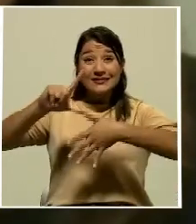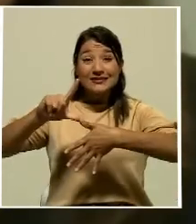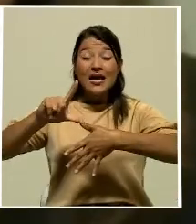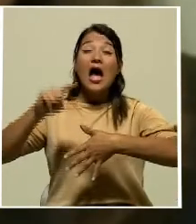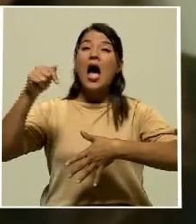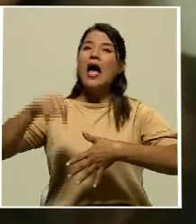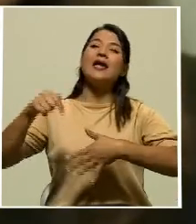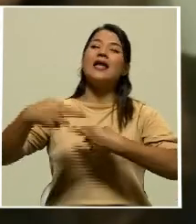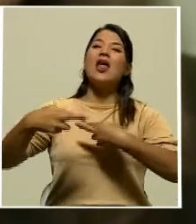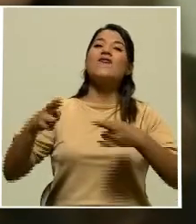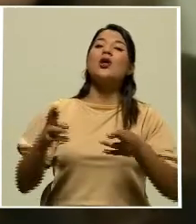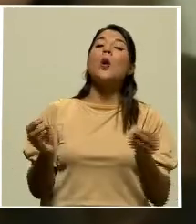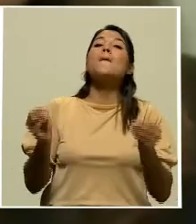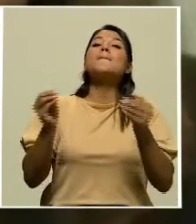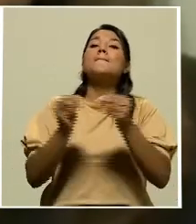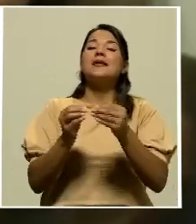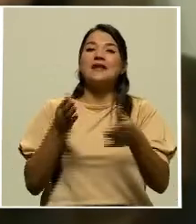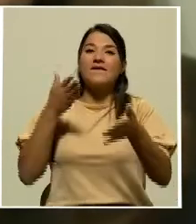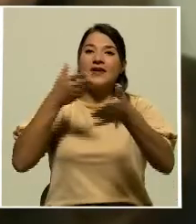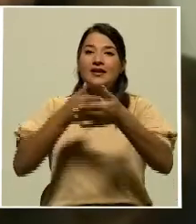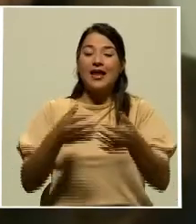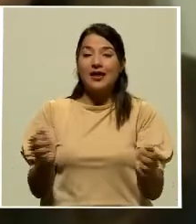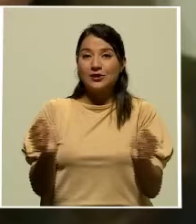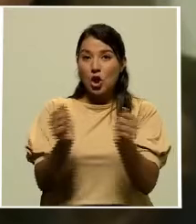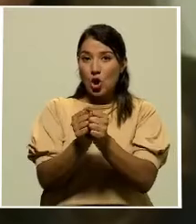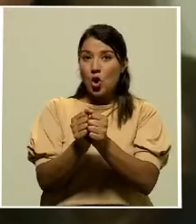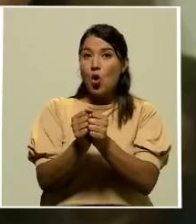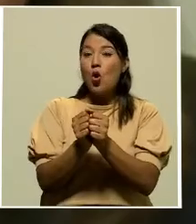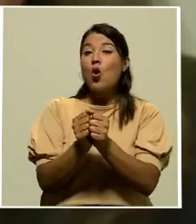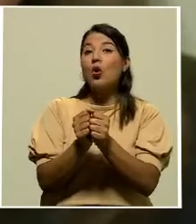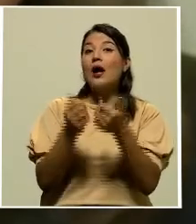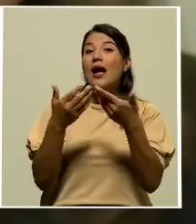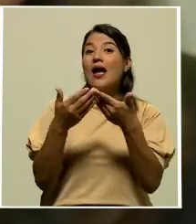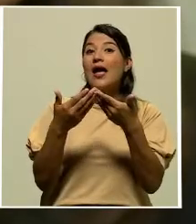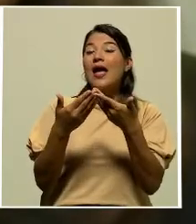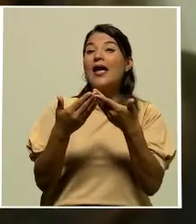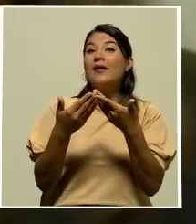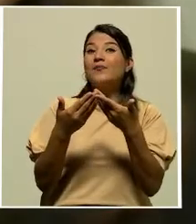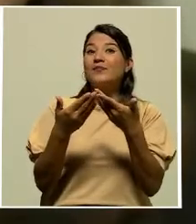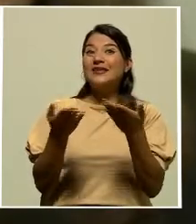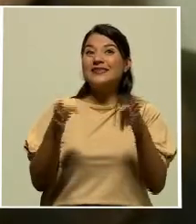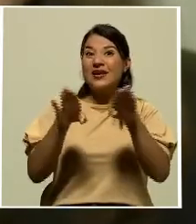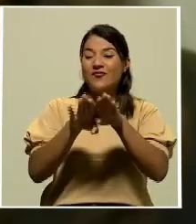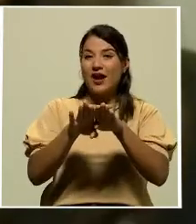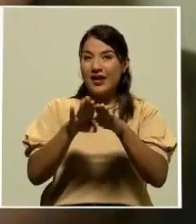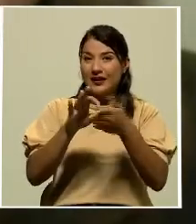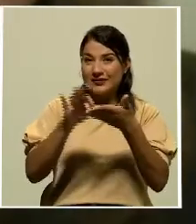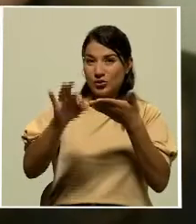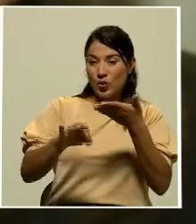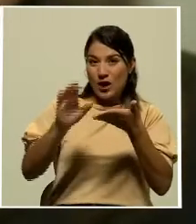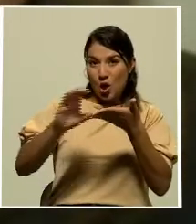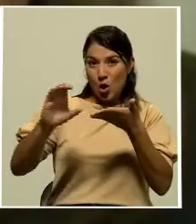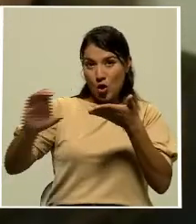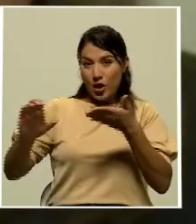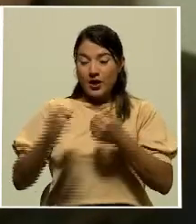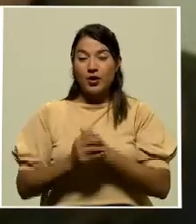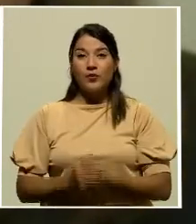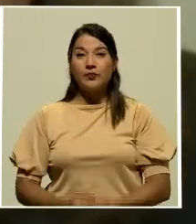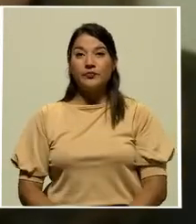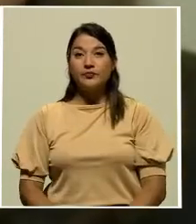região que estamos mais retrasadas com a reapertura da escola, não? E que cerramos mais tempo as